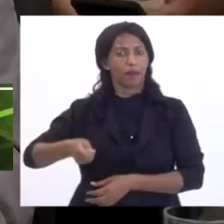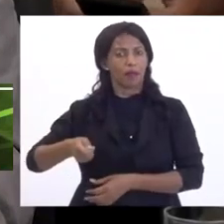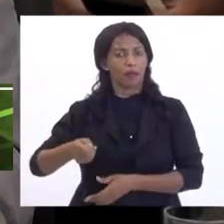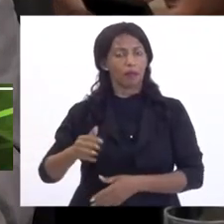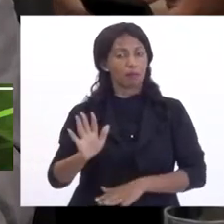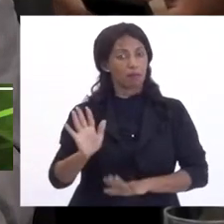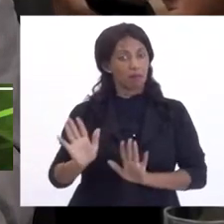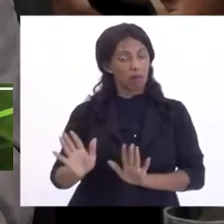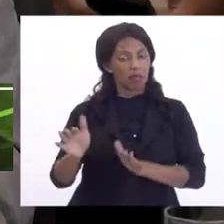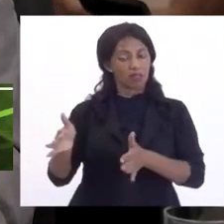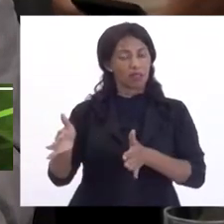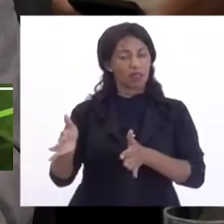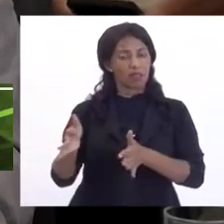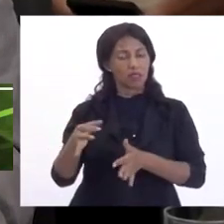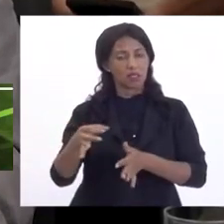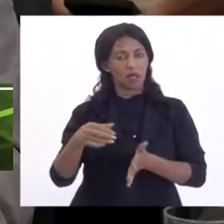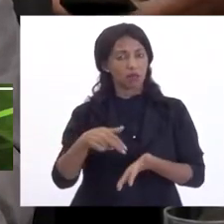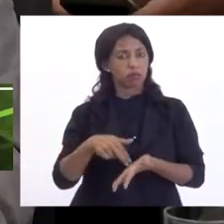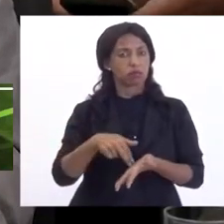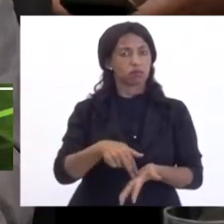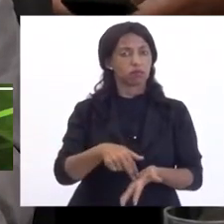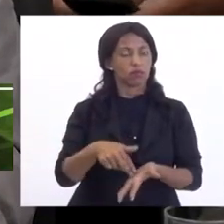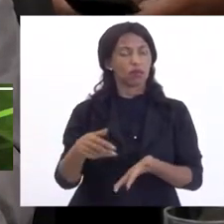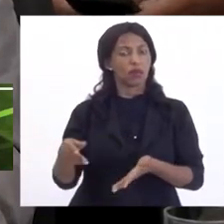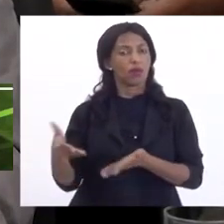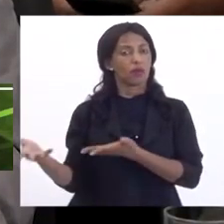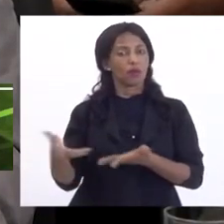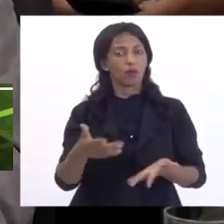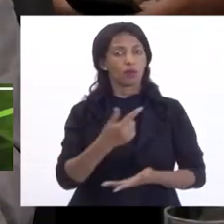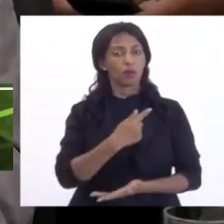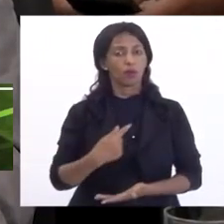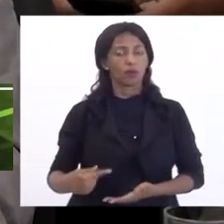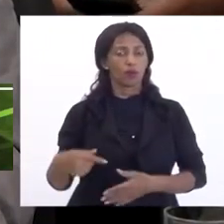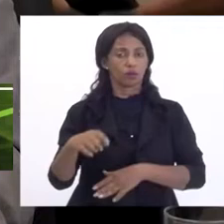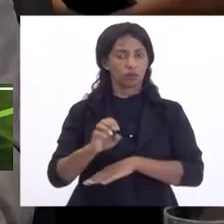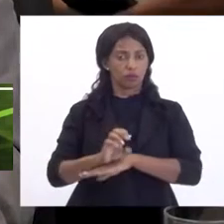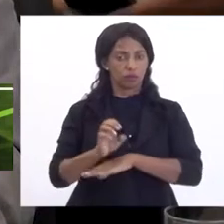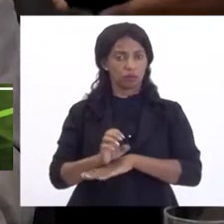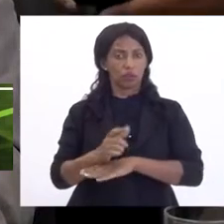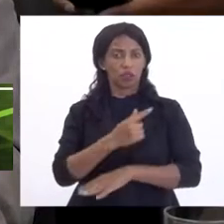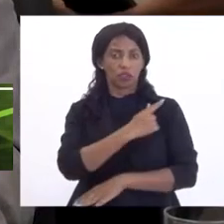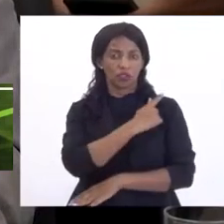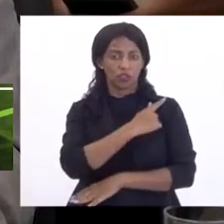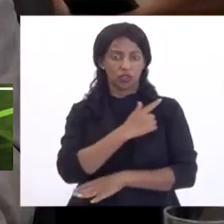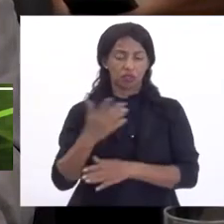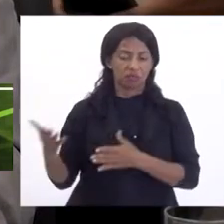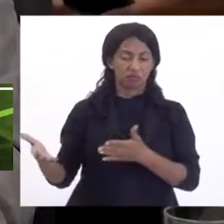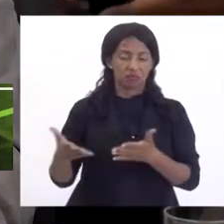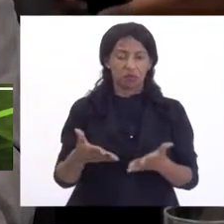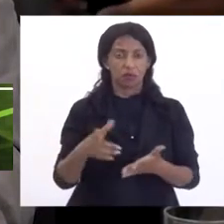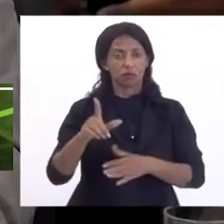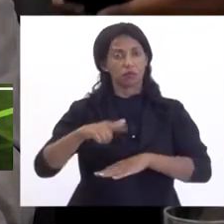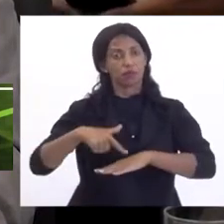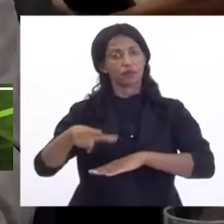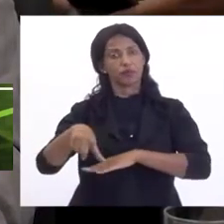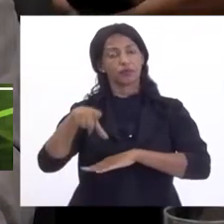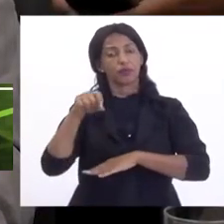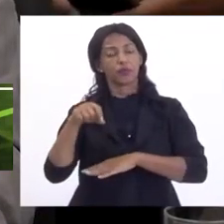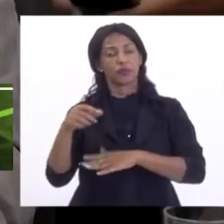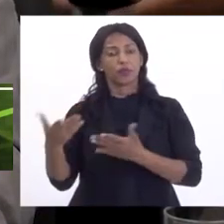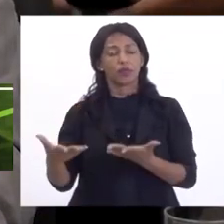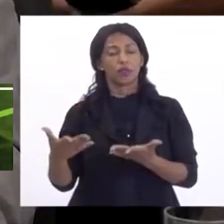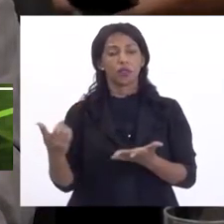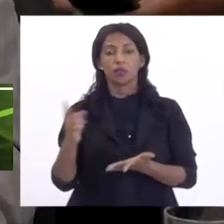posicionamento foi o que o governo do Estado, a sua gestão, acabou adotando. Isso